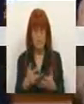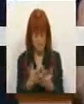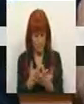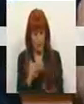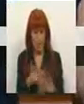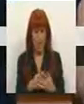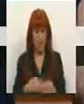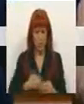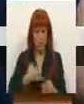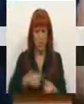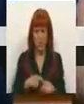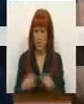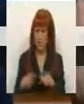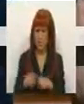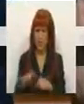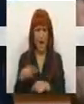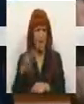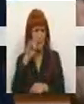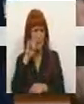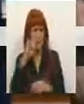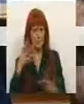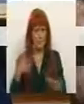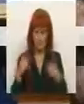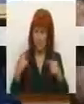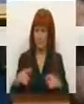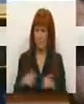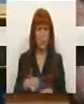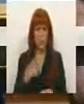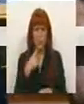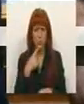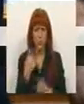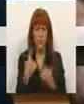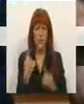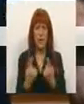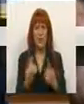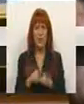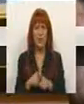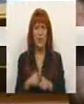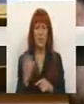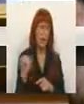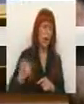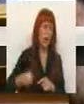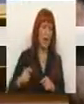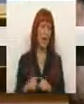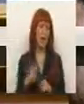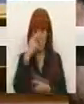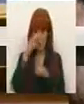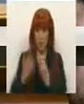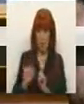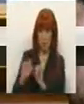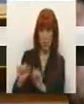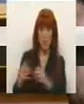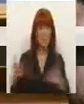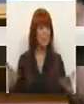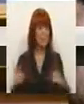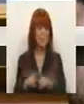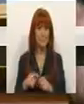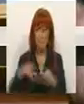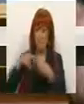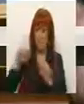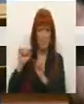acentuou-se o sentimento de que a gestão das áreas protegidas está demasiadas vezes de costas voltadas para as populações e para